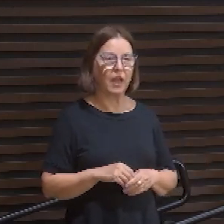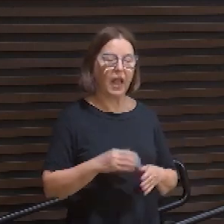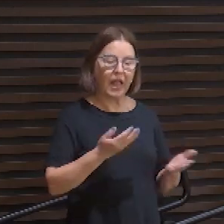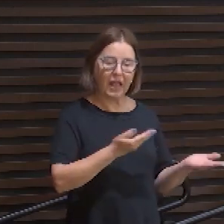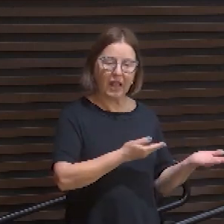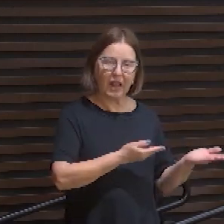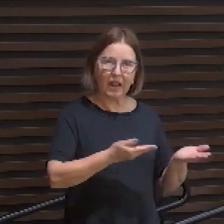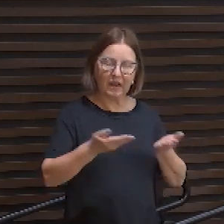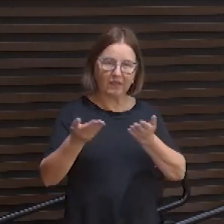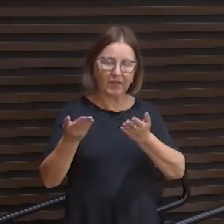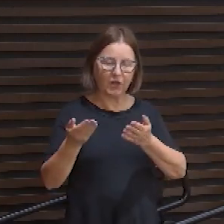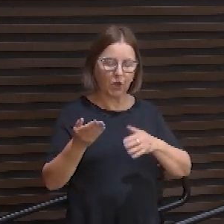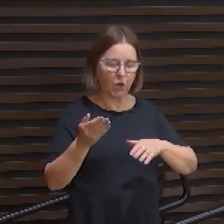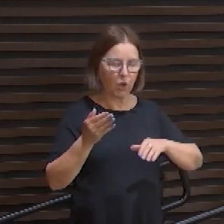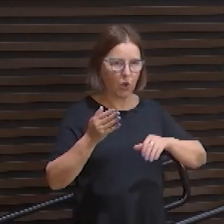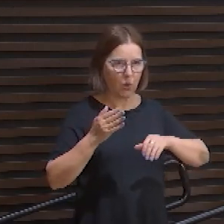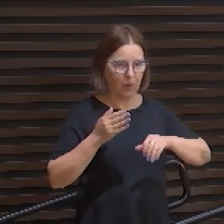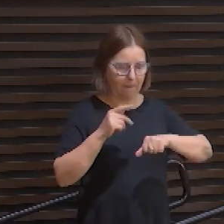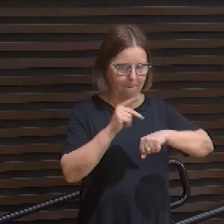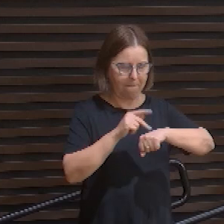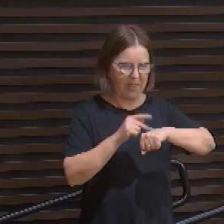cima. Eles cortaram.